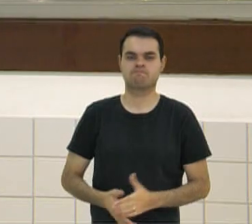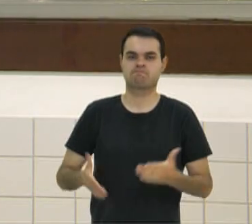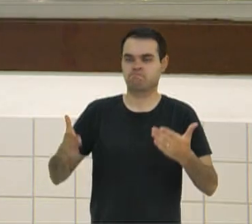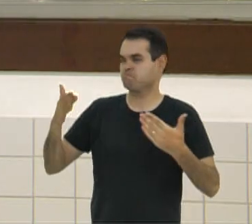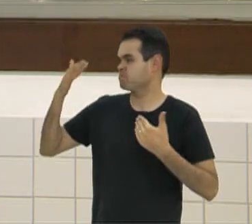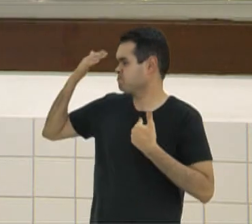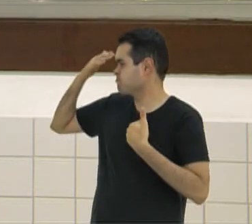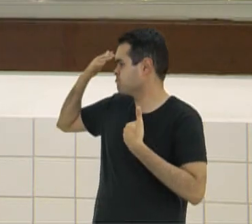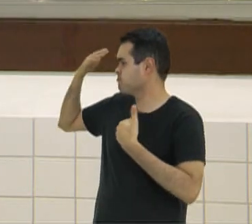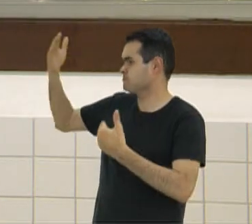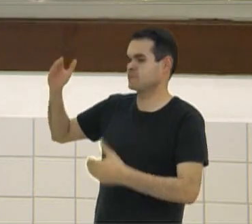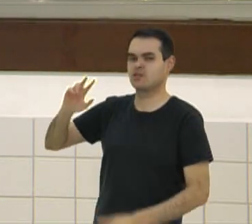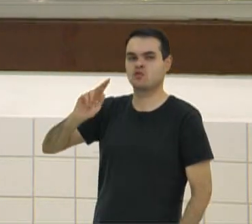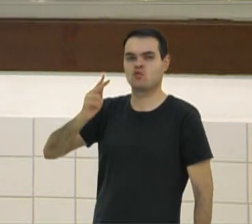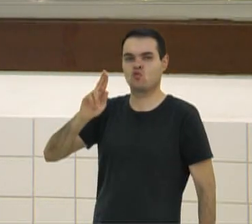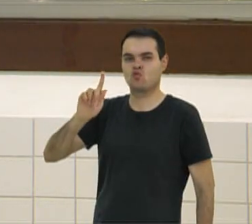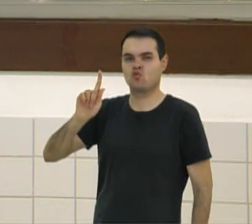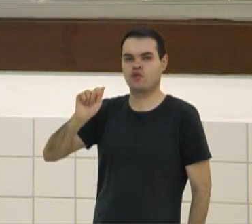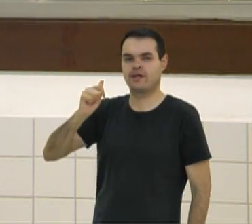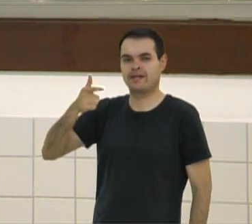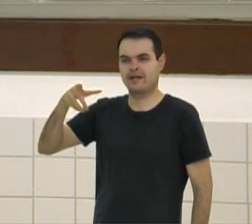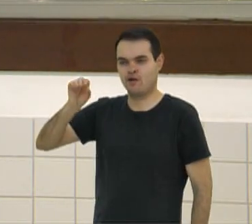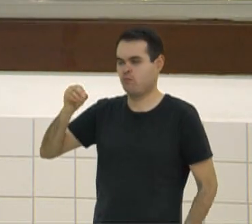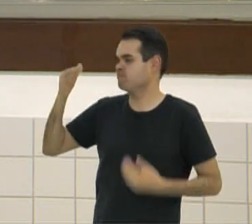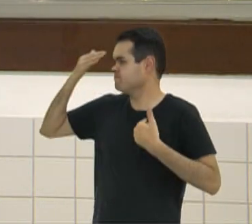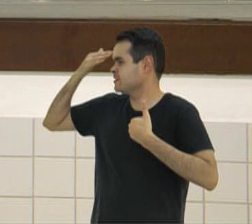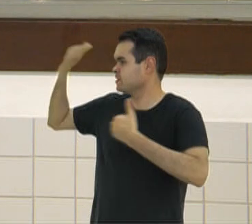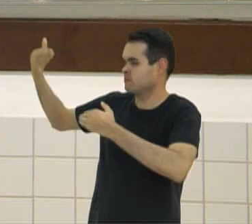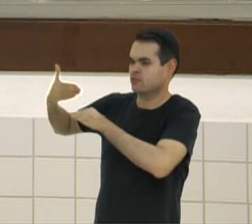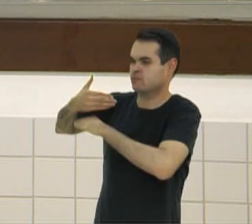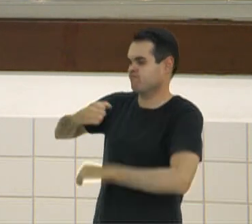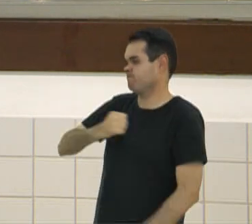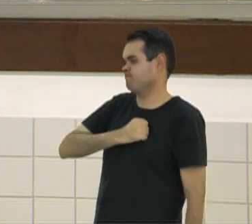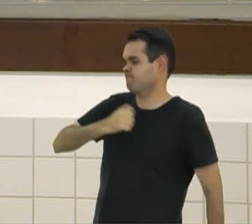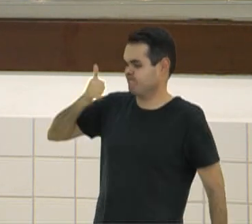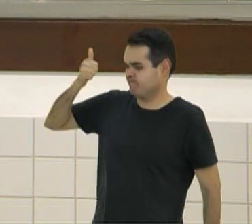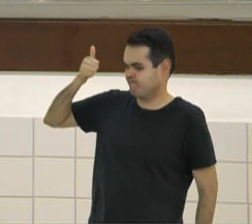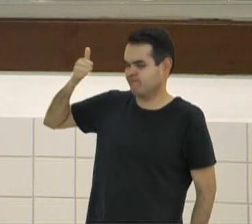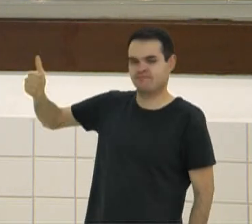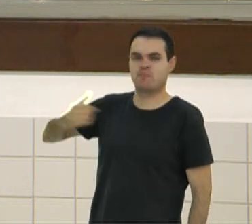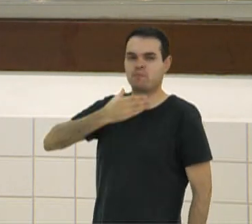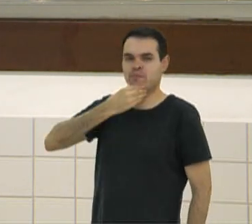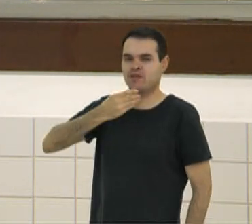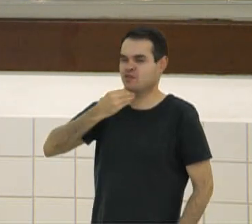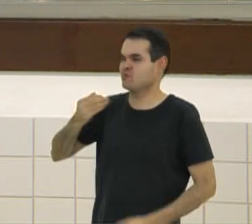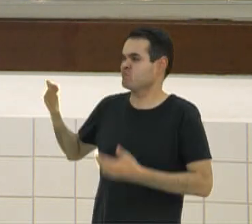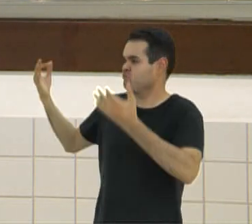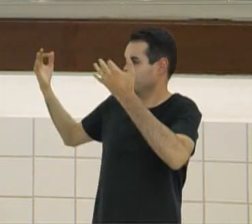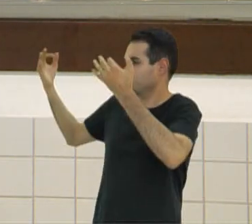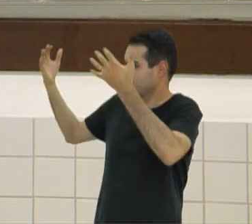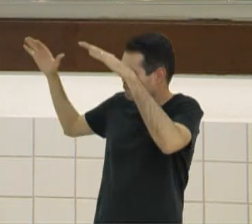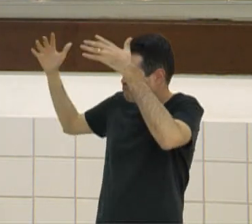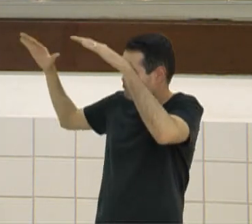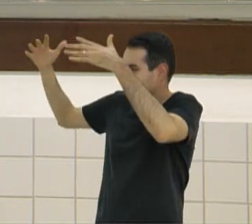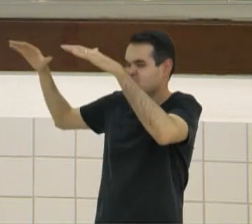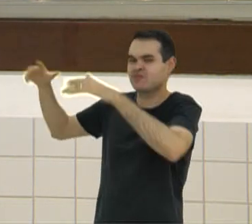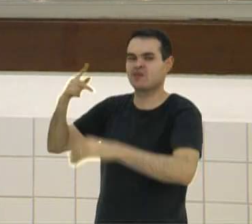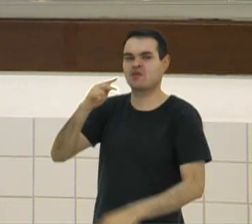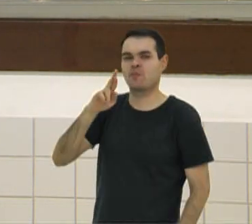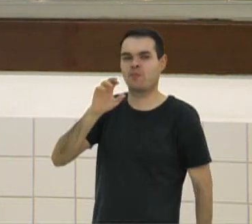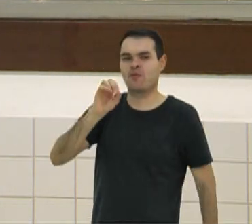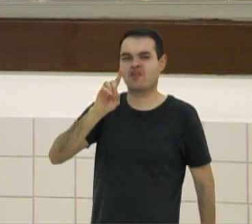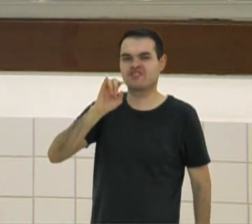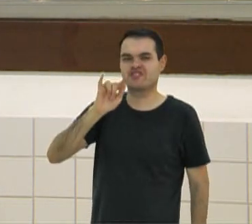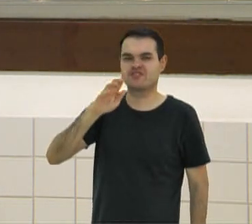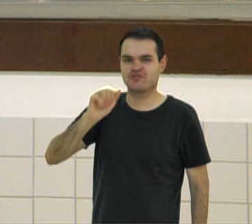Grande Hugão, obrigado, Hugão, pela sua participação aí, mano. Cara, valeu, menino prodígio. Meu pai. Obrigado